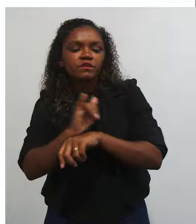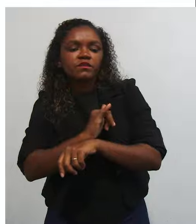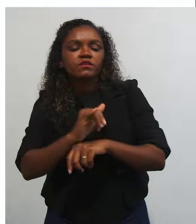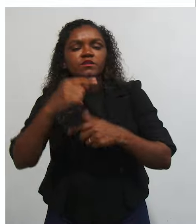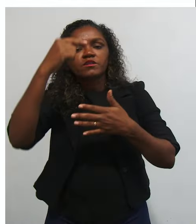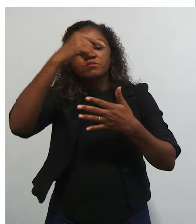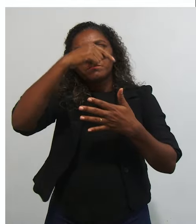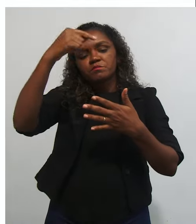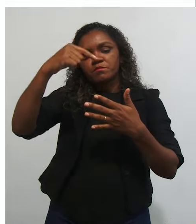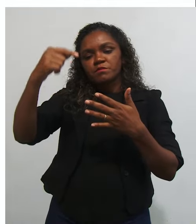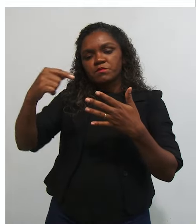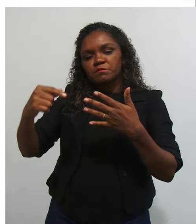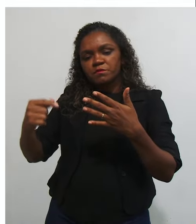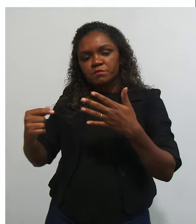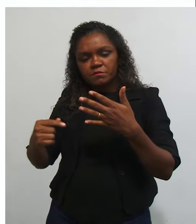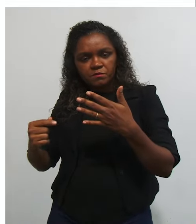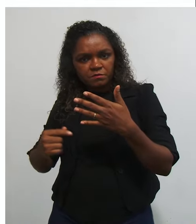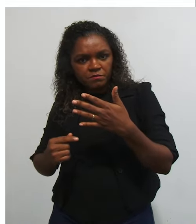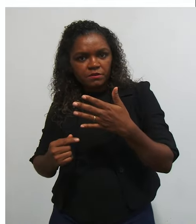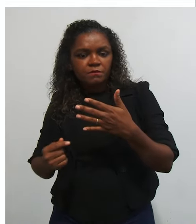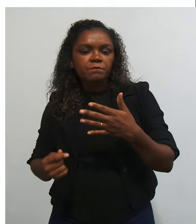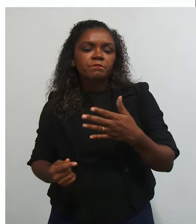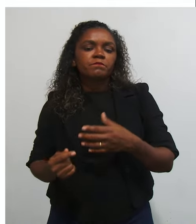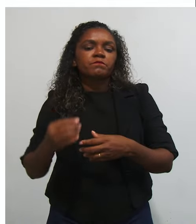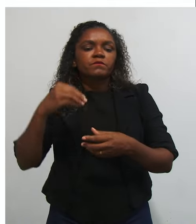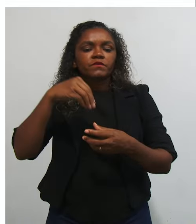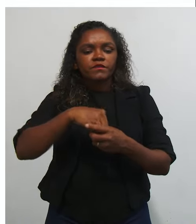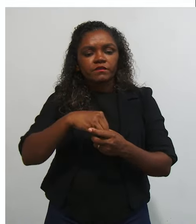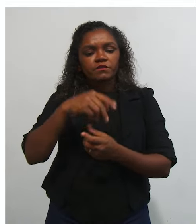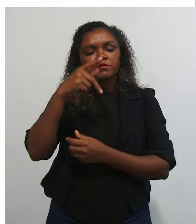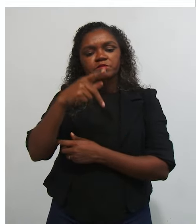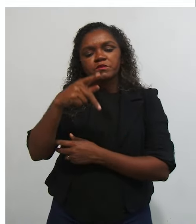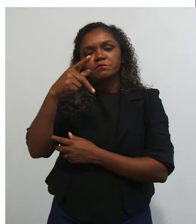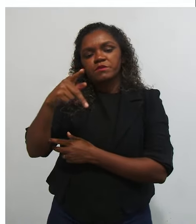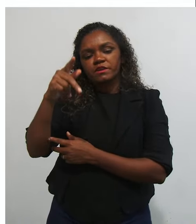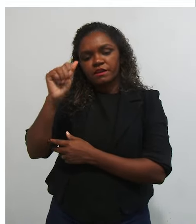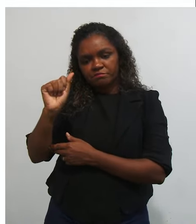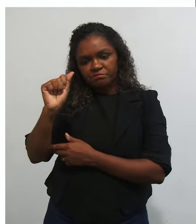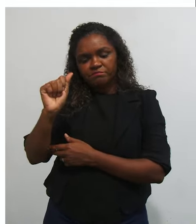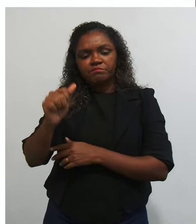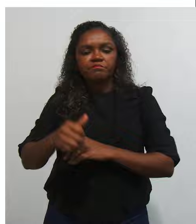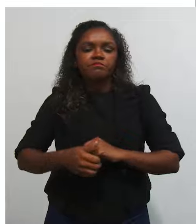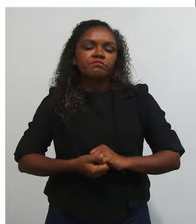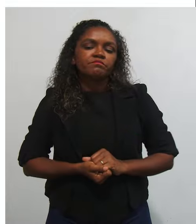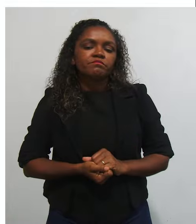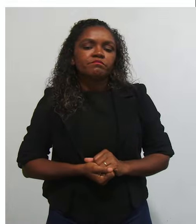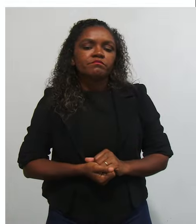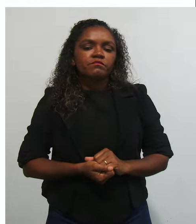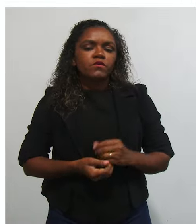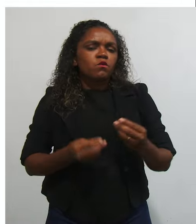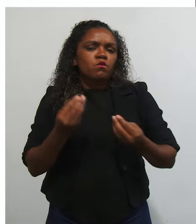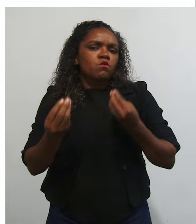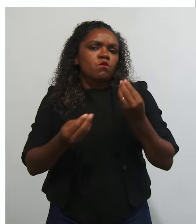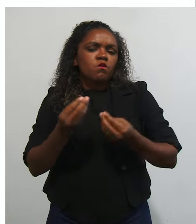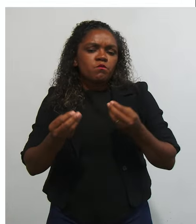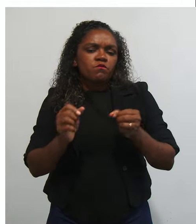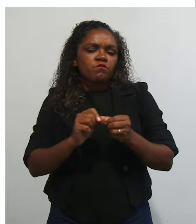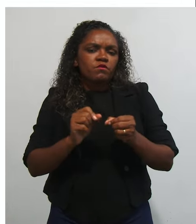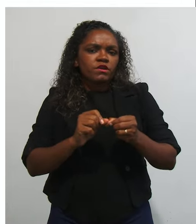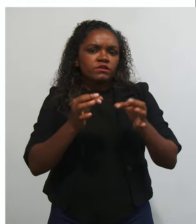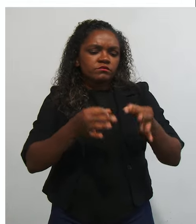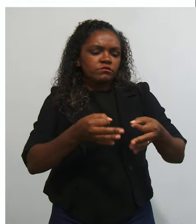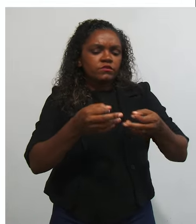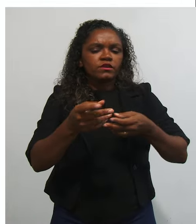é construída essa classificação programática lá no PPA. Como é que funciona? Então, nós